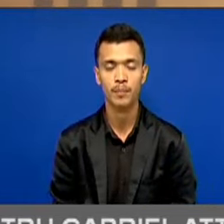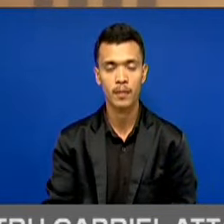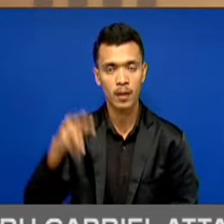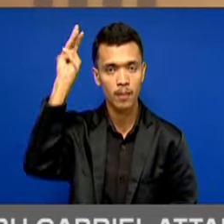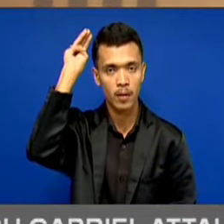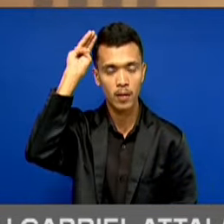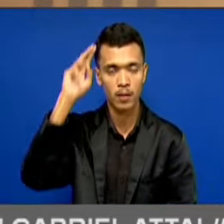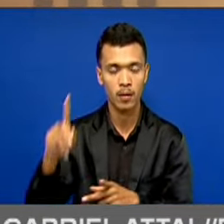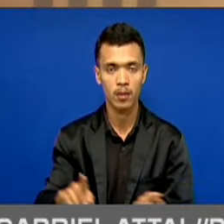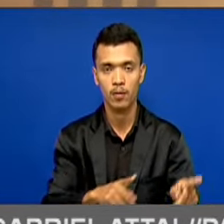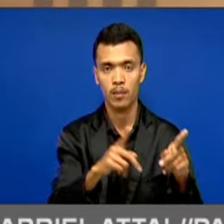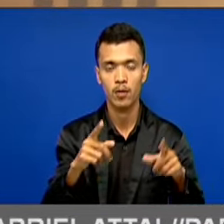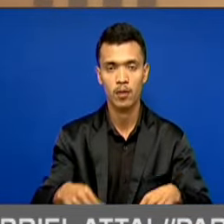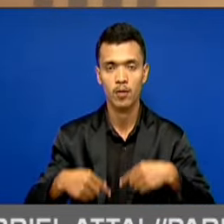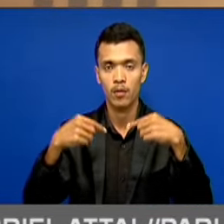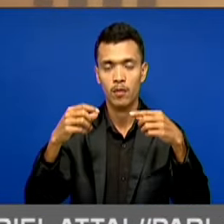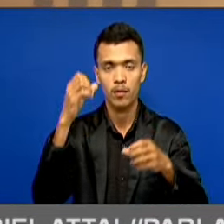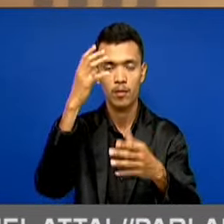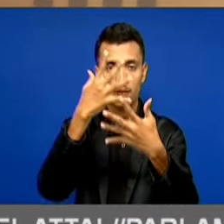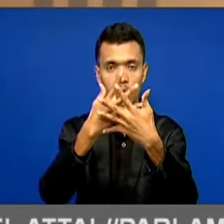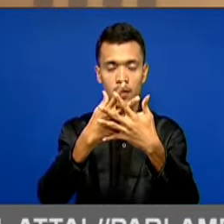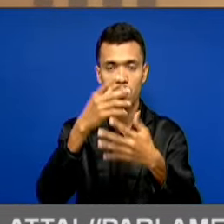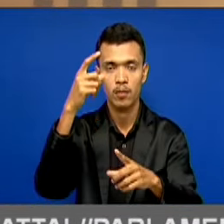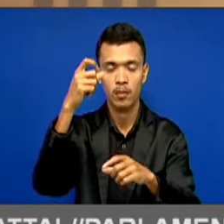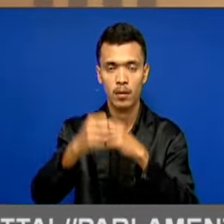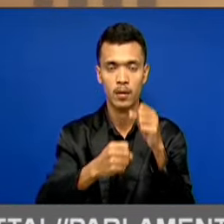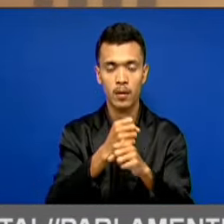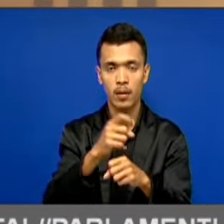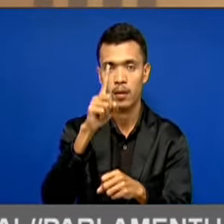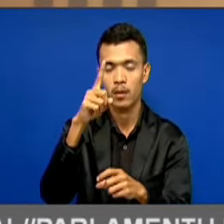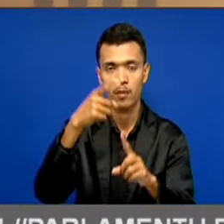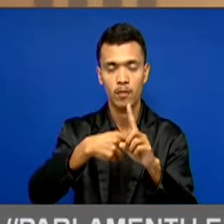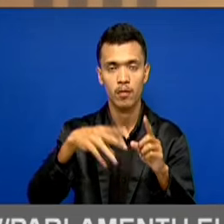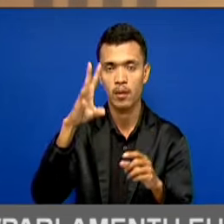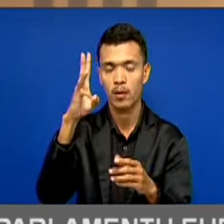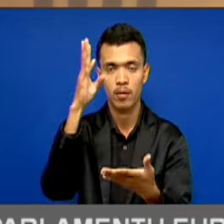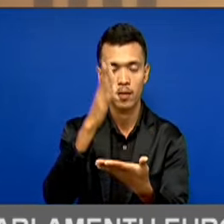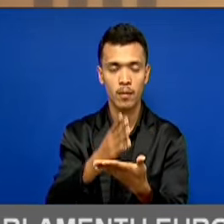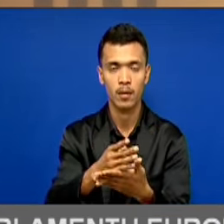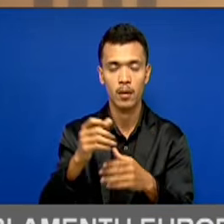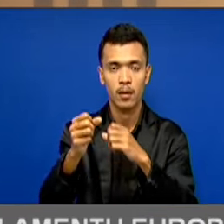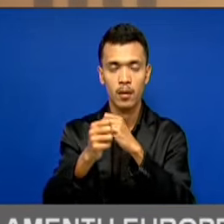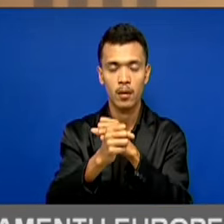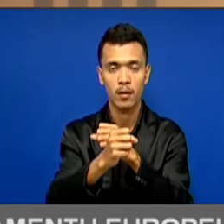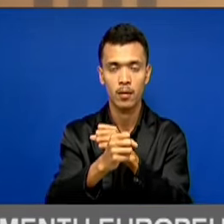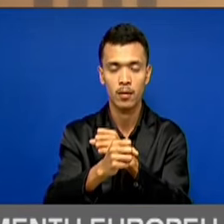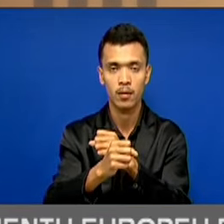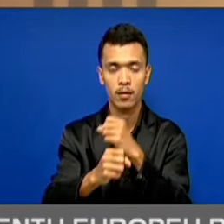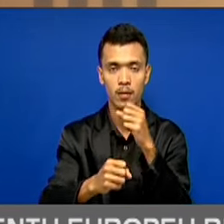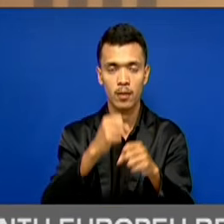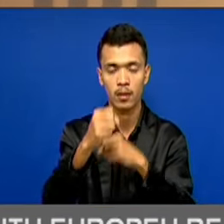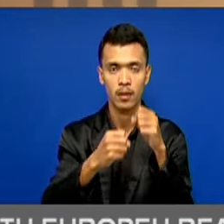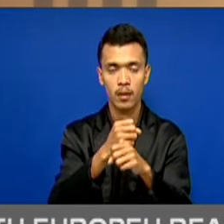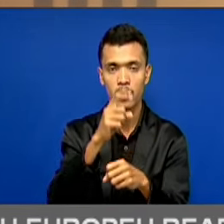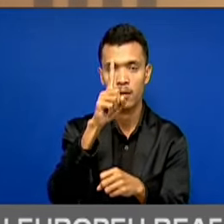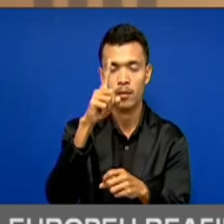Ministériu Públiku alega Prizaun Tinan ida Fulan neng no suspende Tinan ida Fulan neng ba Arguidu elemi ne bedis confia comete